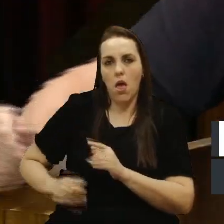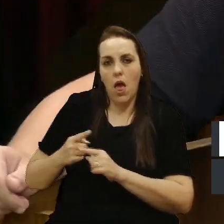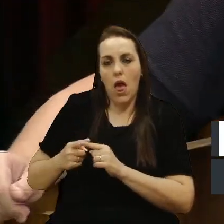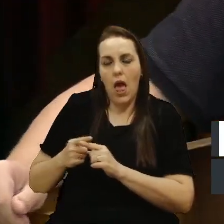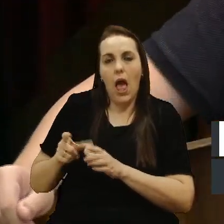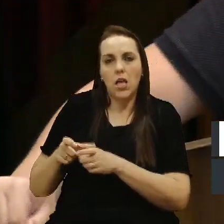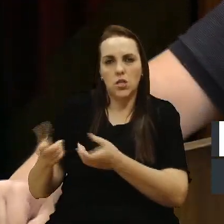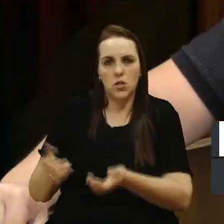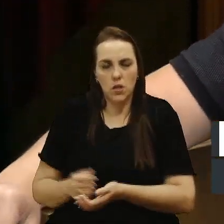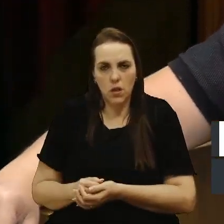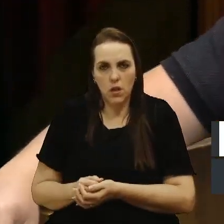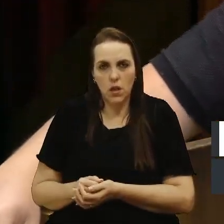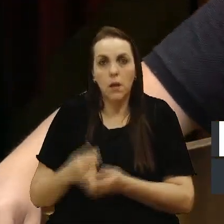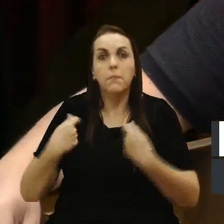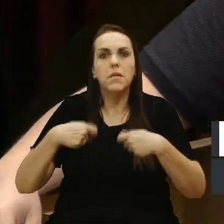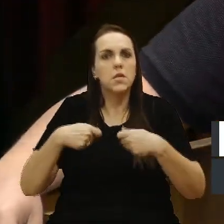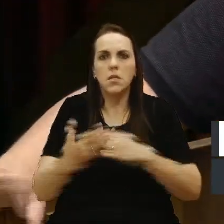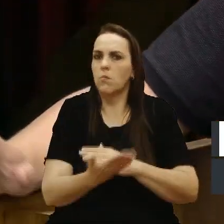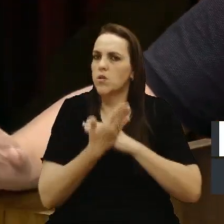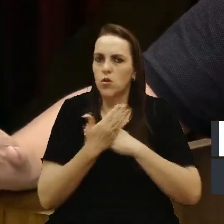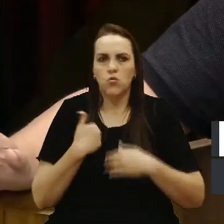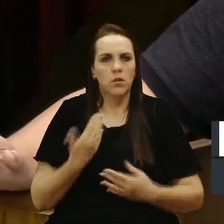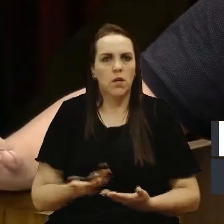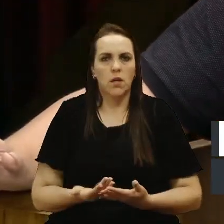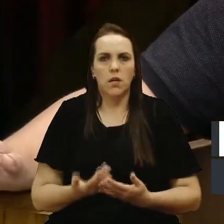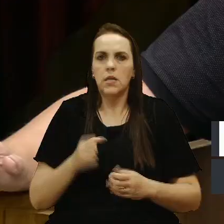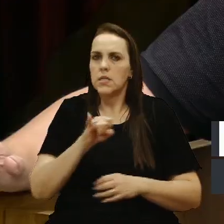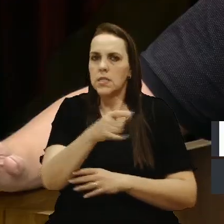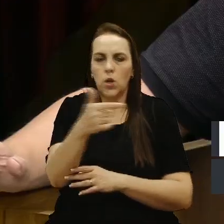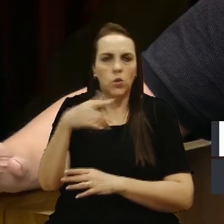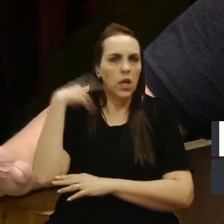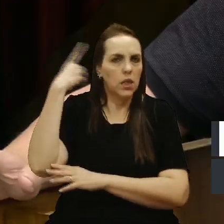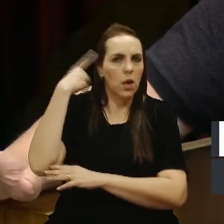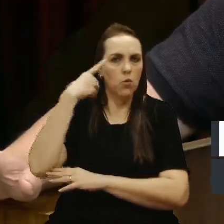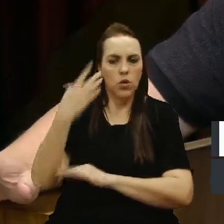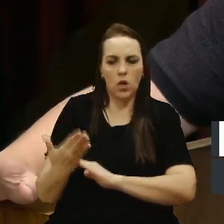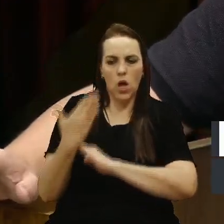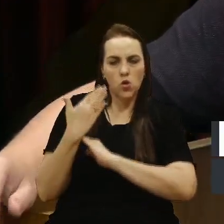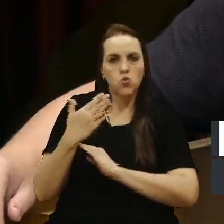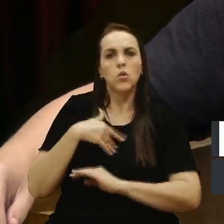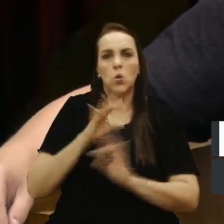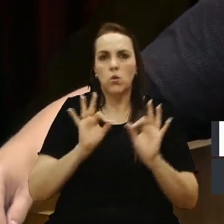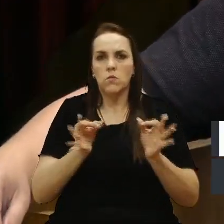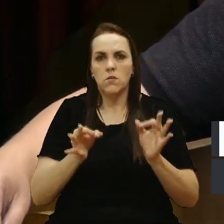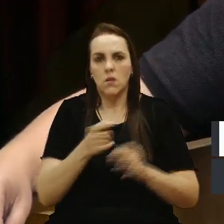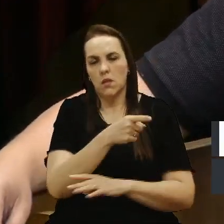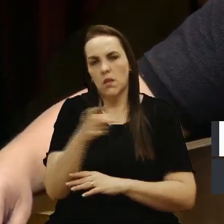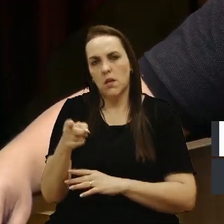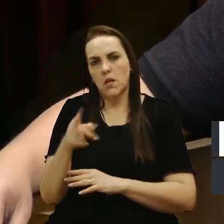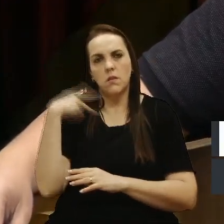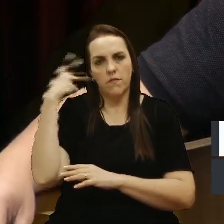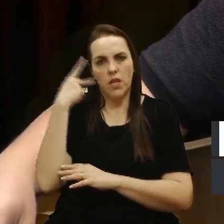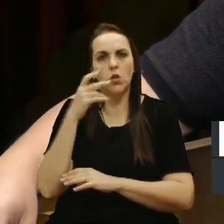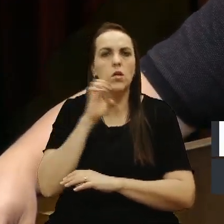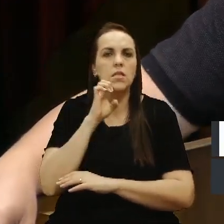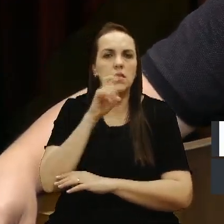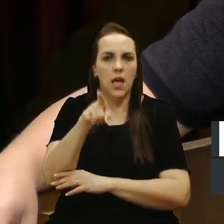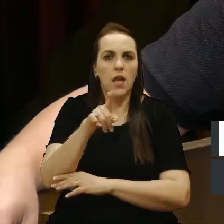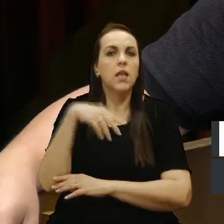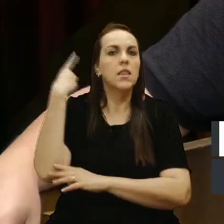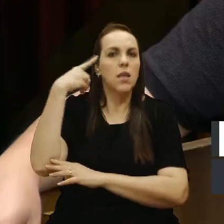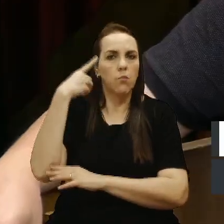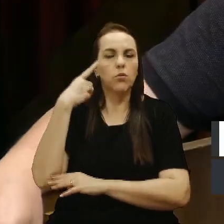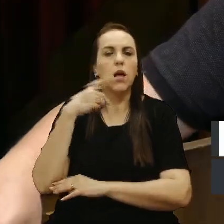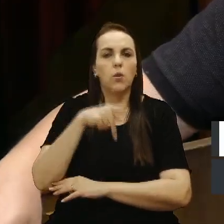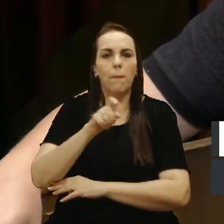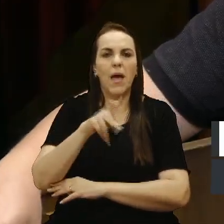aí, senhores, a gente precisa de ajuda. Se nós não temos deputados que nos ajudam, eu tenho certeza, vereadora Estela, que o deputado